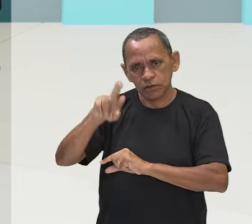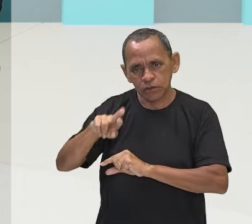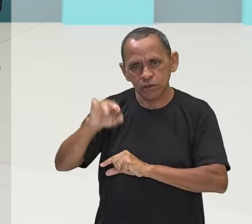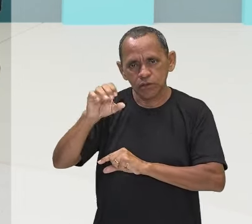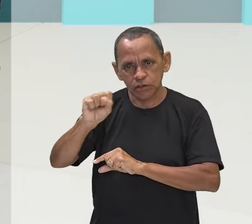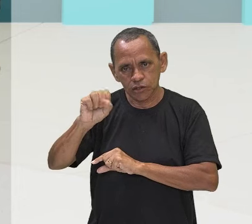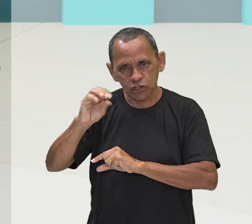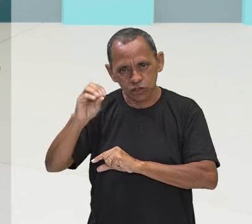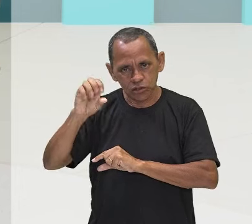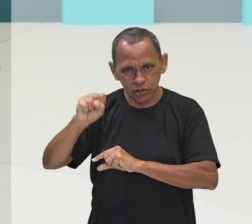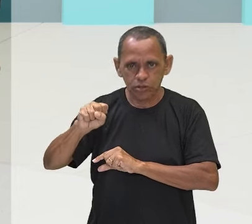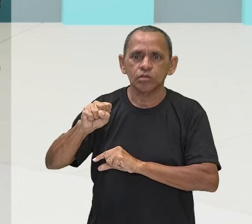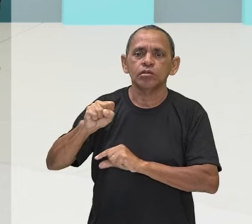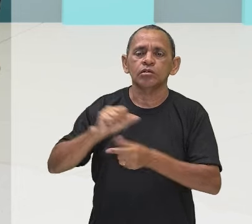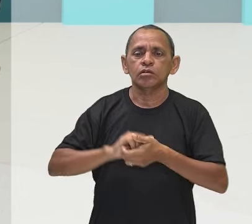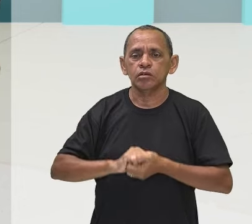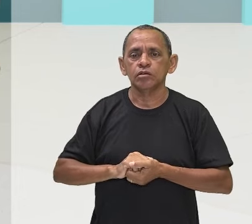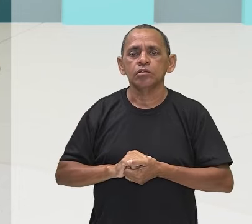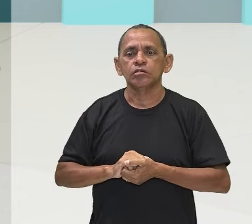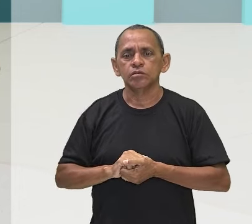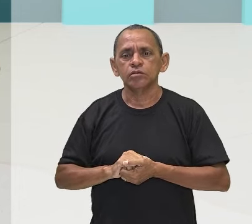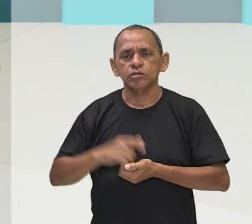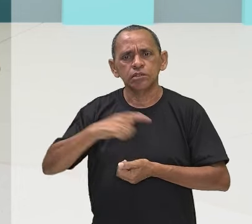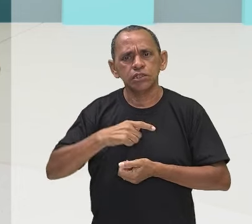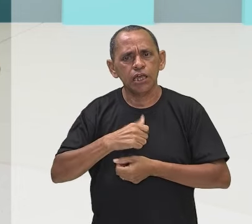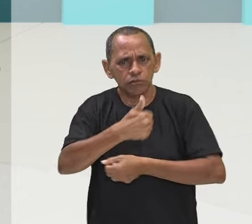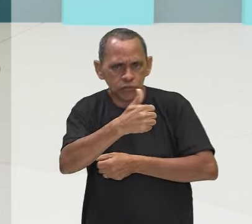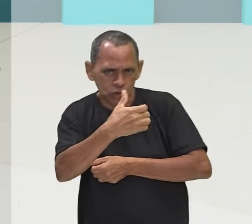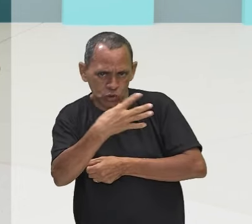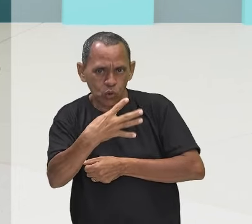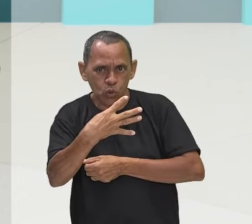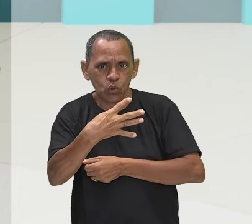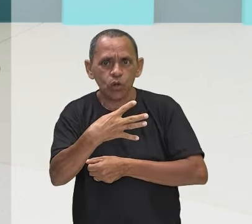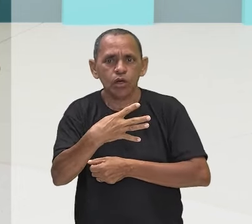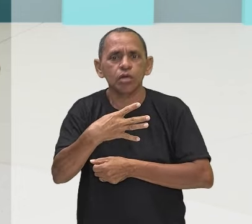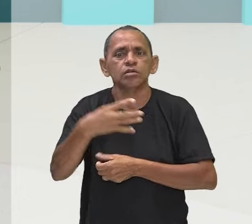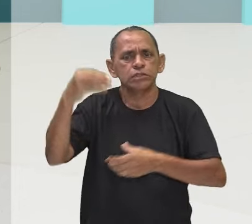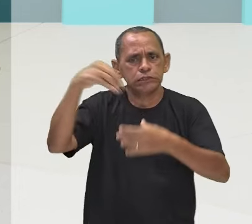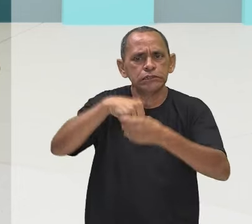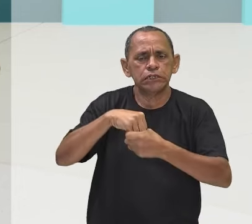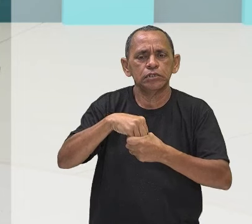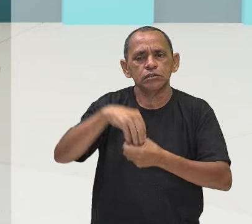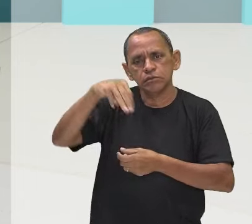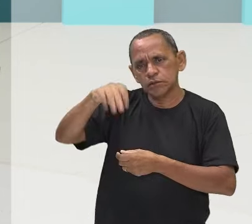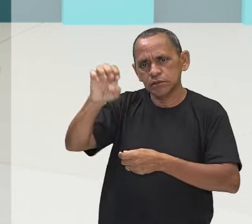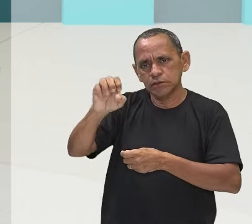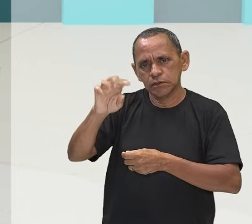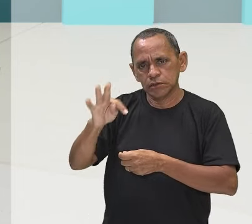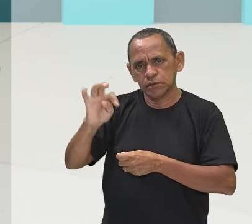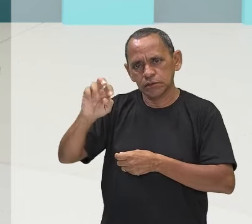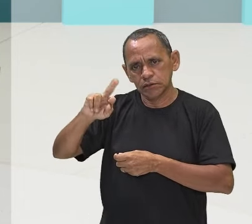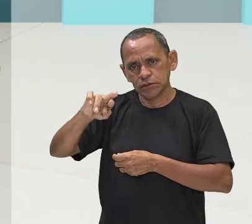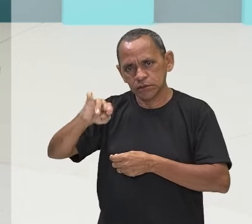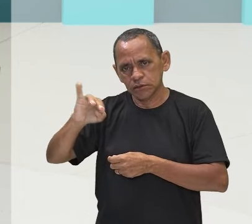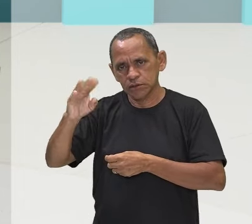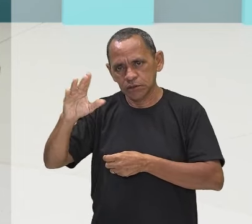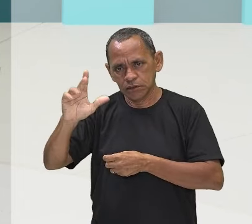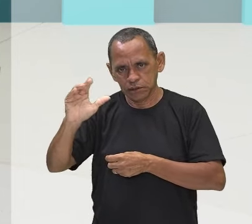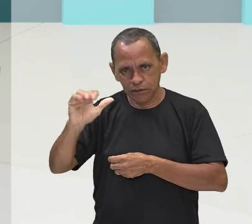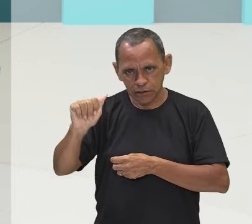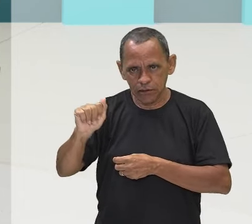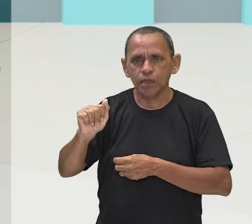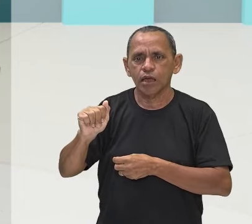Então, vamos contar lá. Tem 14 versos? Tem. Então, beleza, está dentro da métrica. Eu preciso ter essa rima combinando. Se está